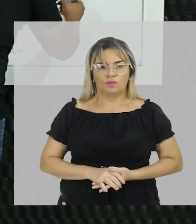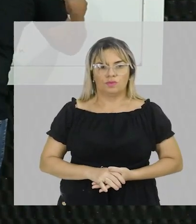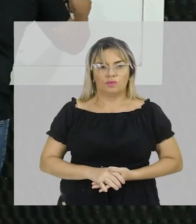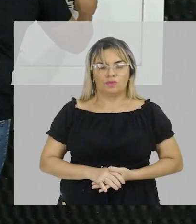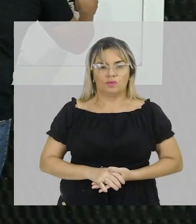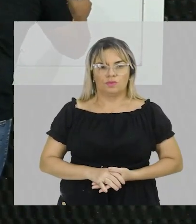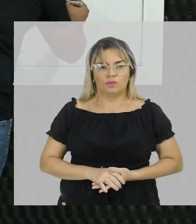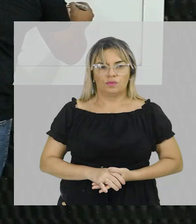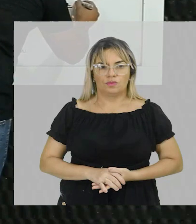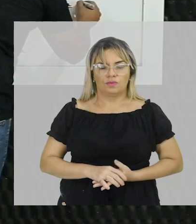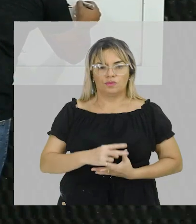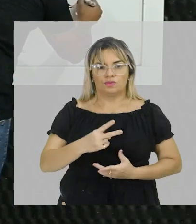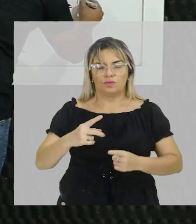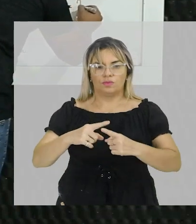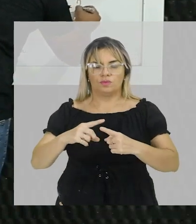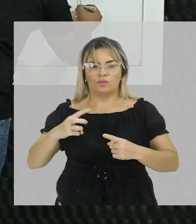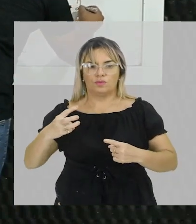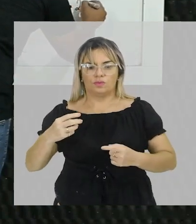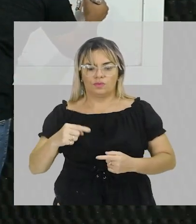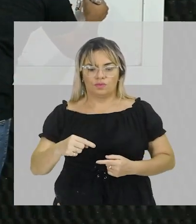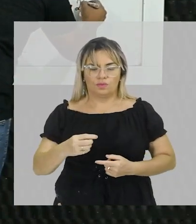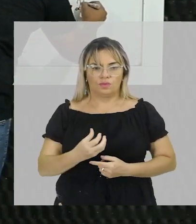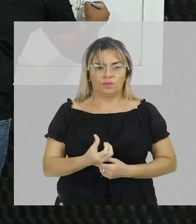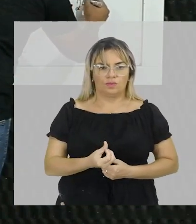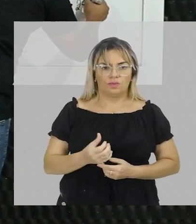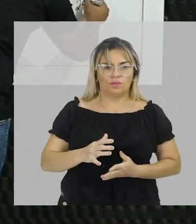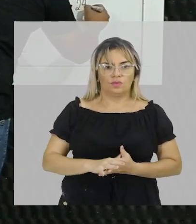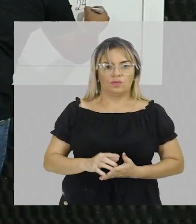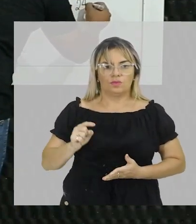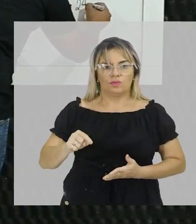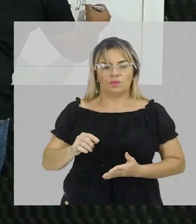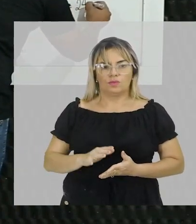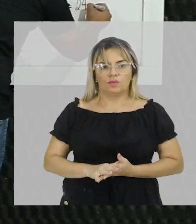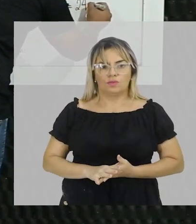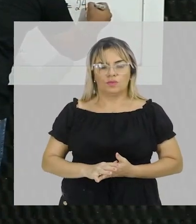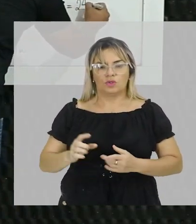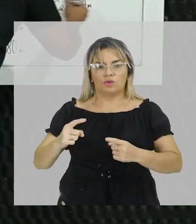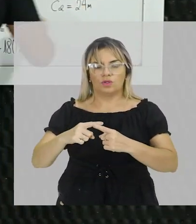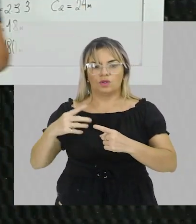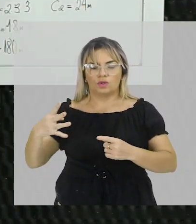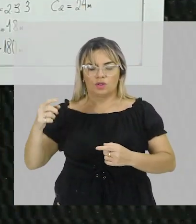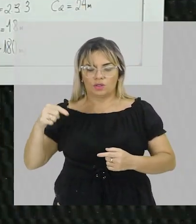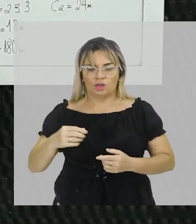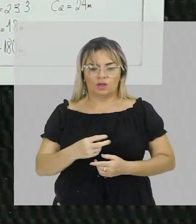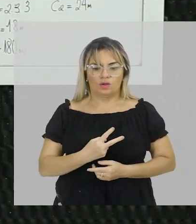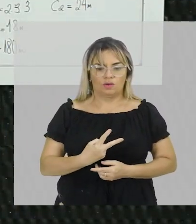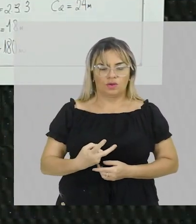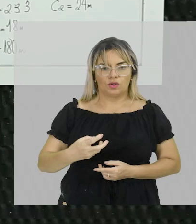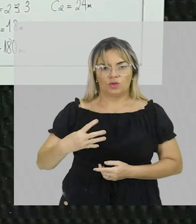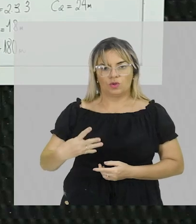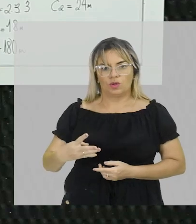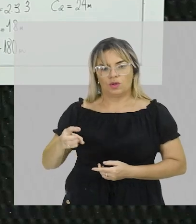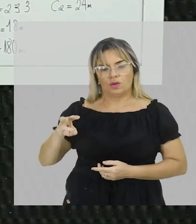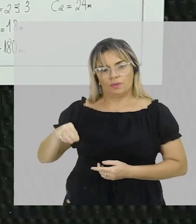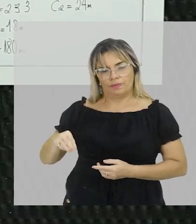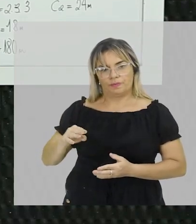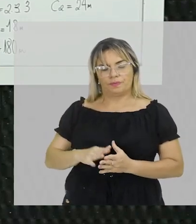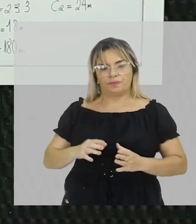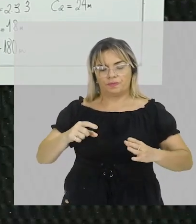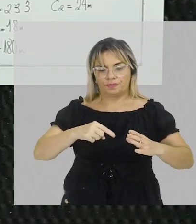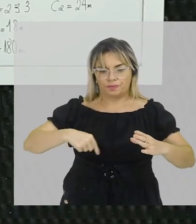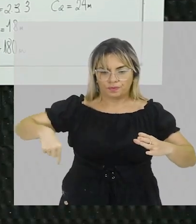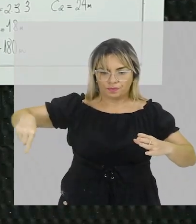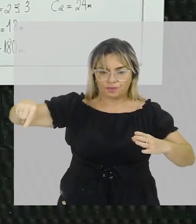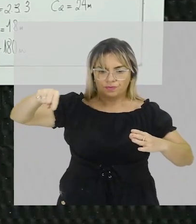a 2 vezes 3, 6, 24 metros. Esse é o comprimento da